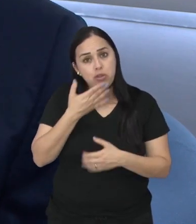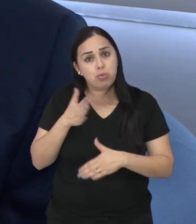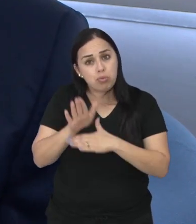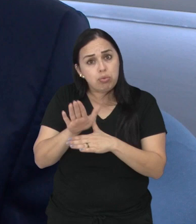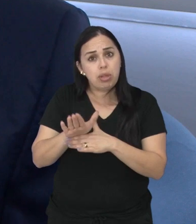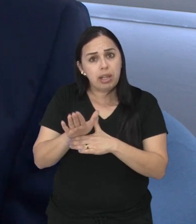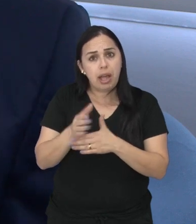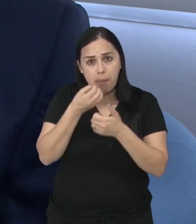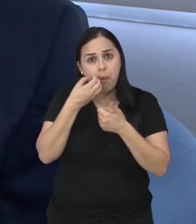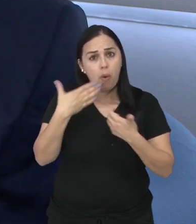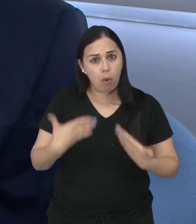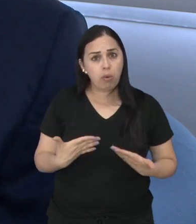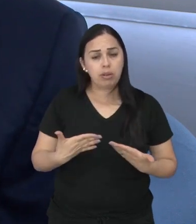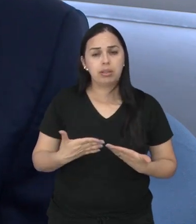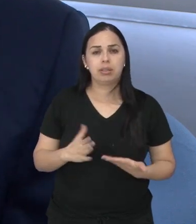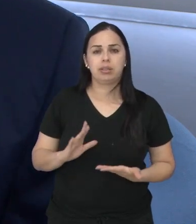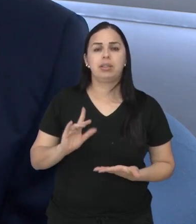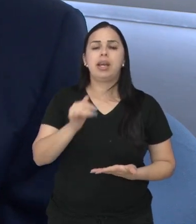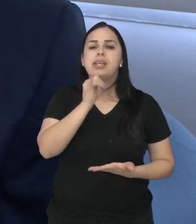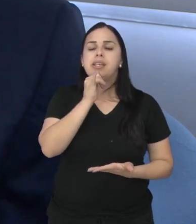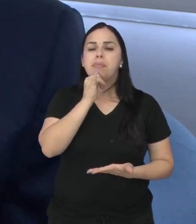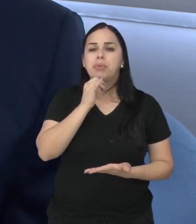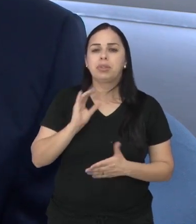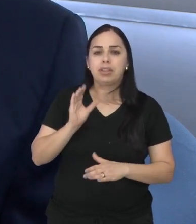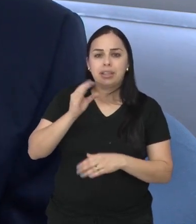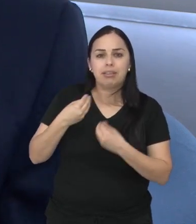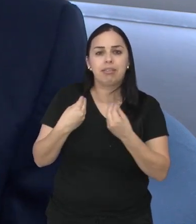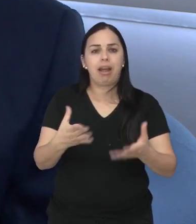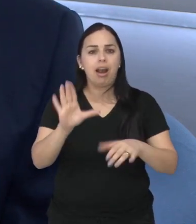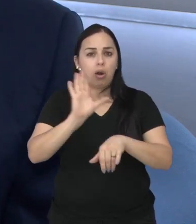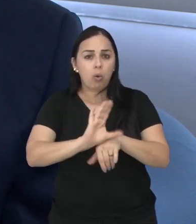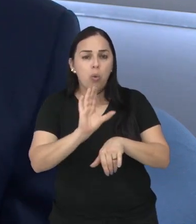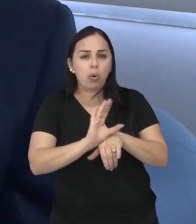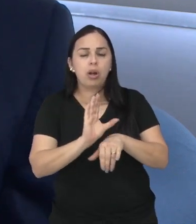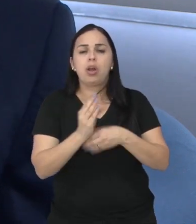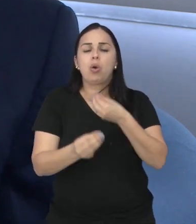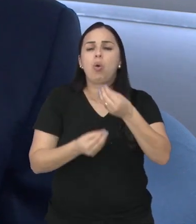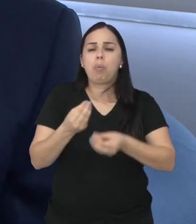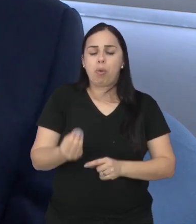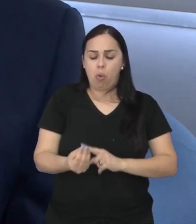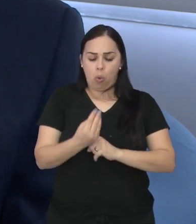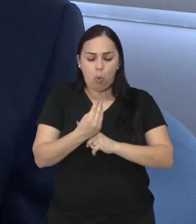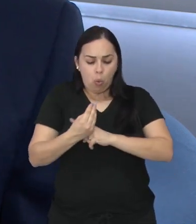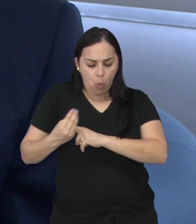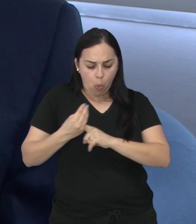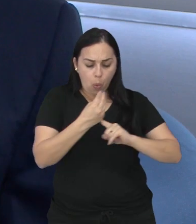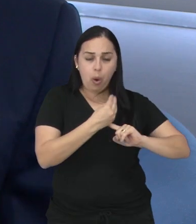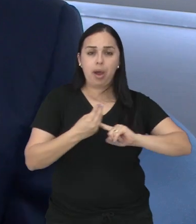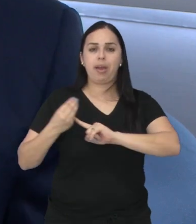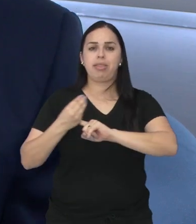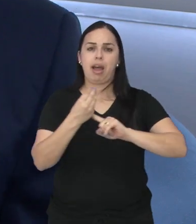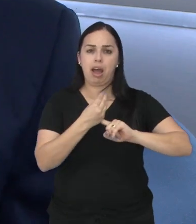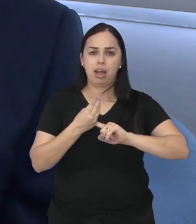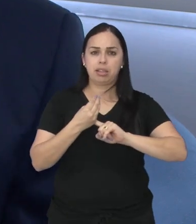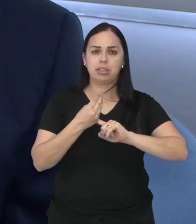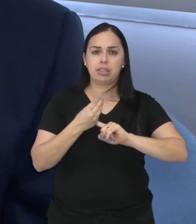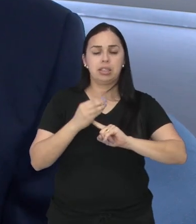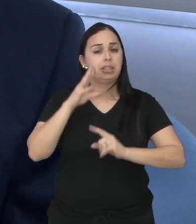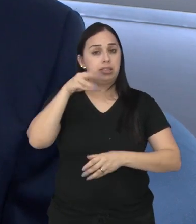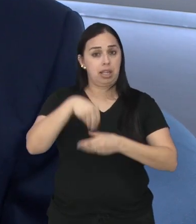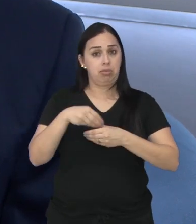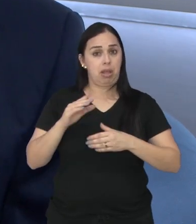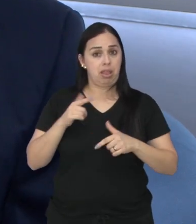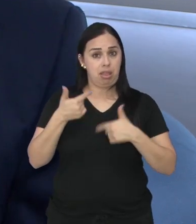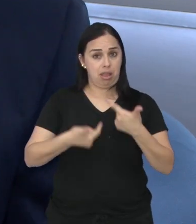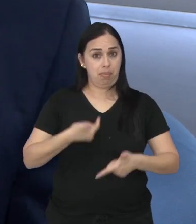benefício. Você pagar, instruir, dar cursos de como preservar, como se garantir e como se assegurar dentro